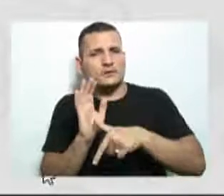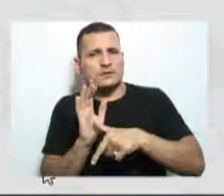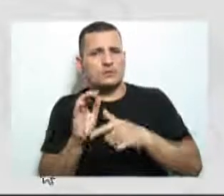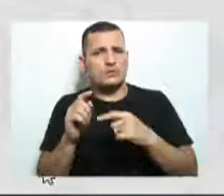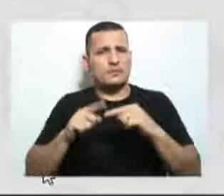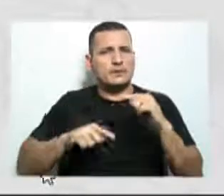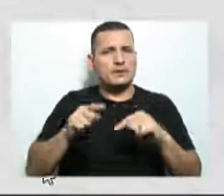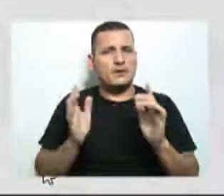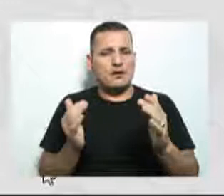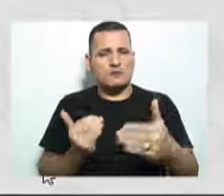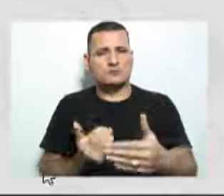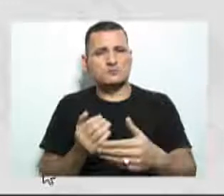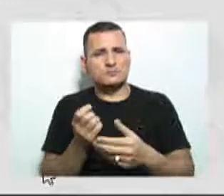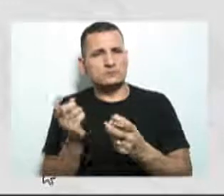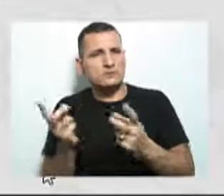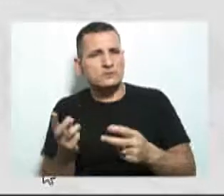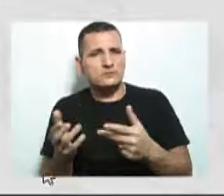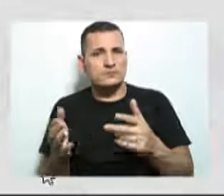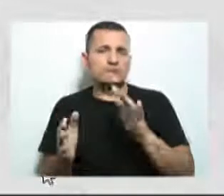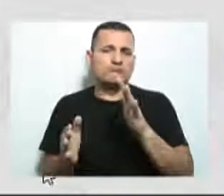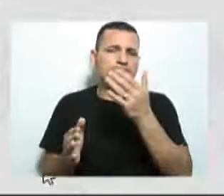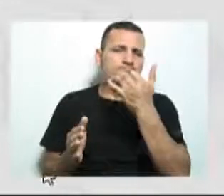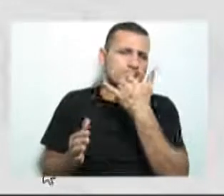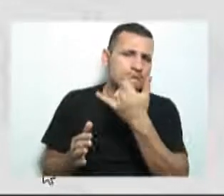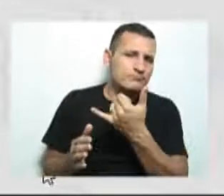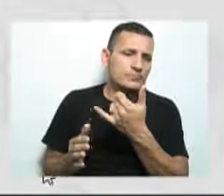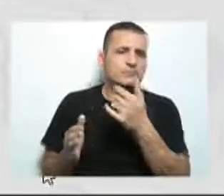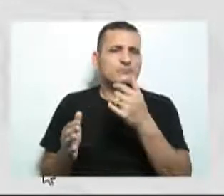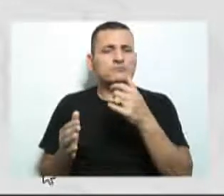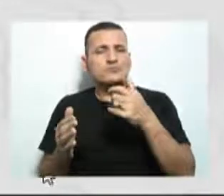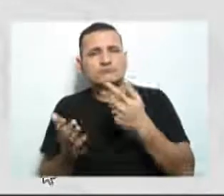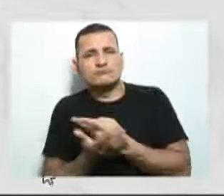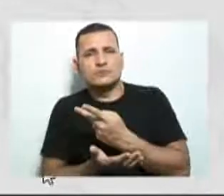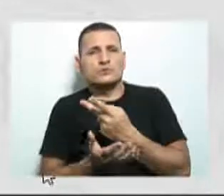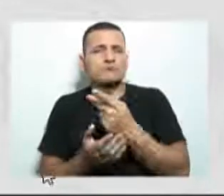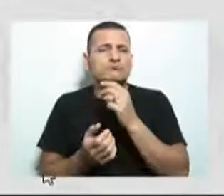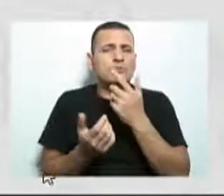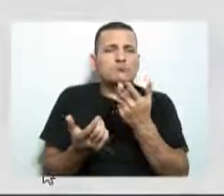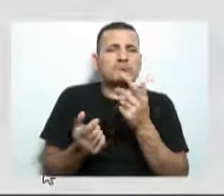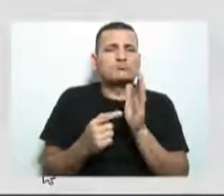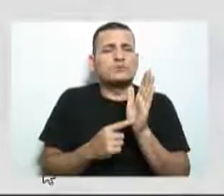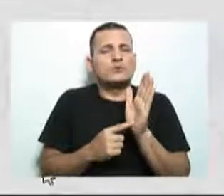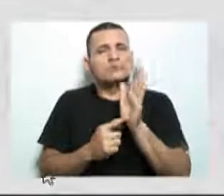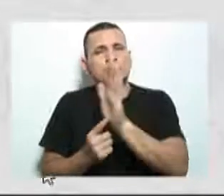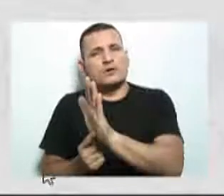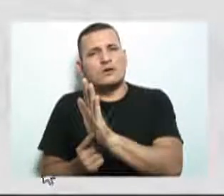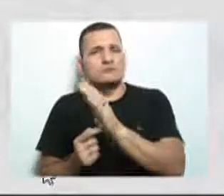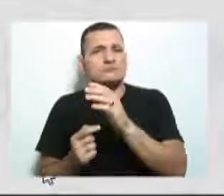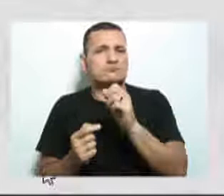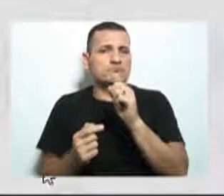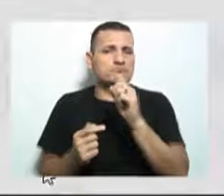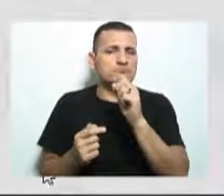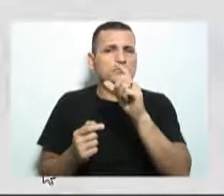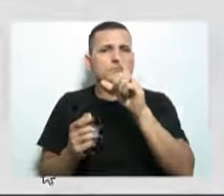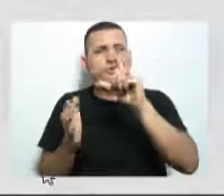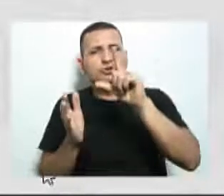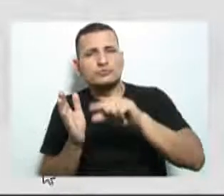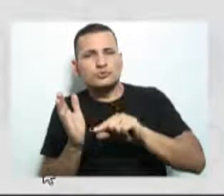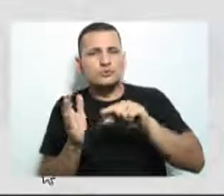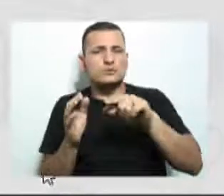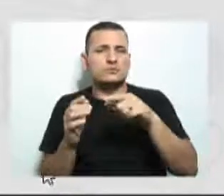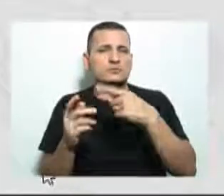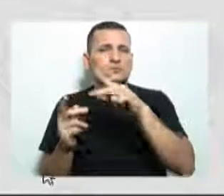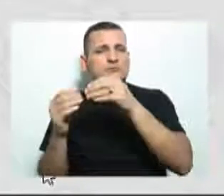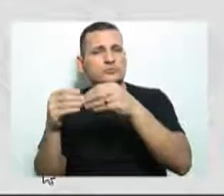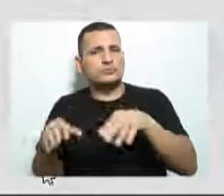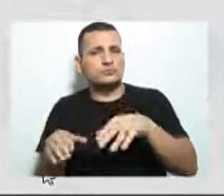problema, por favor, me desculpe, isso realmente foi um imprevisto. O que nós podemos fazer para diminuir, né? Porque de repente